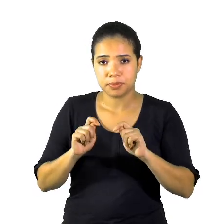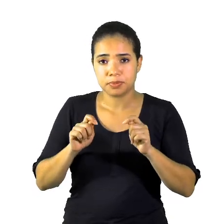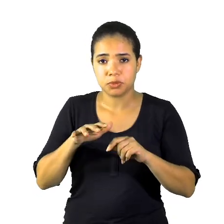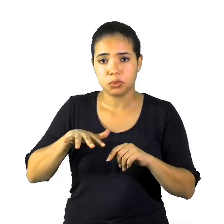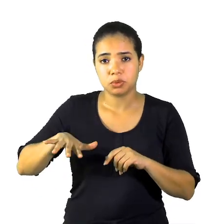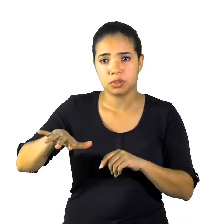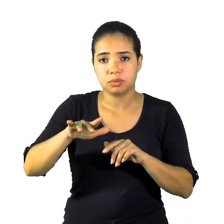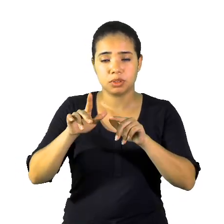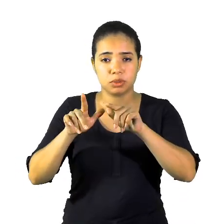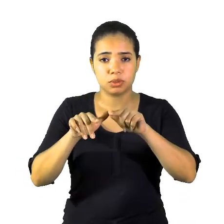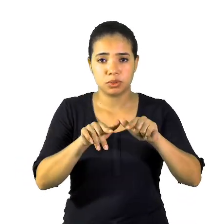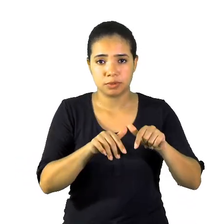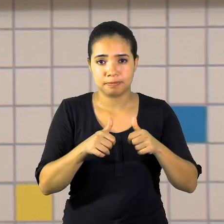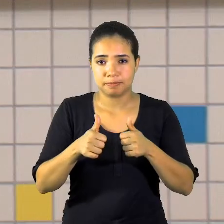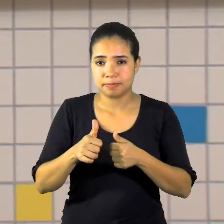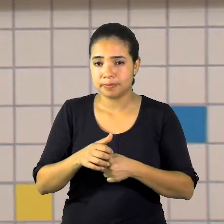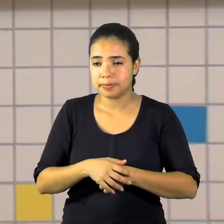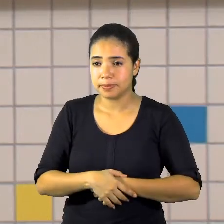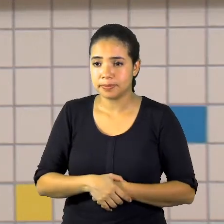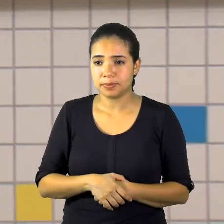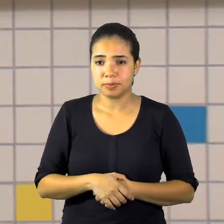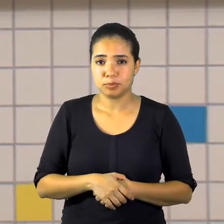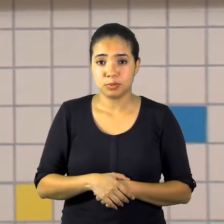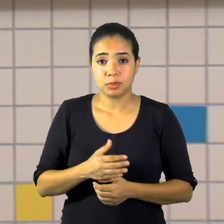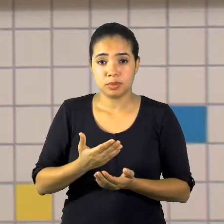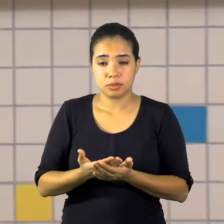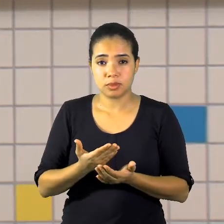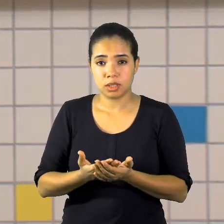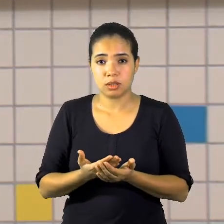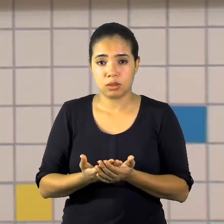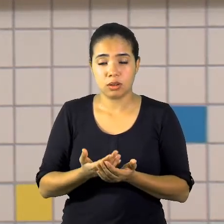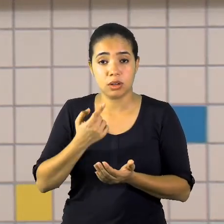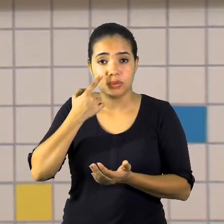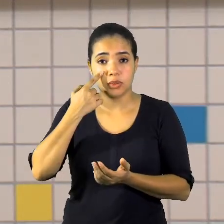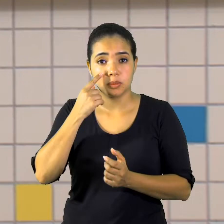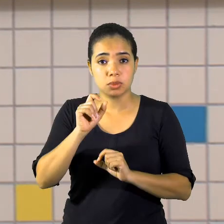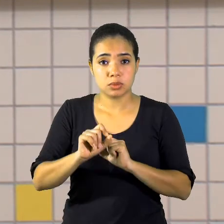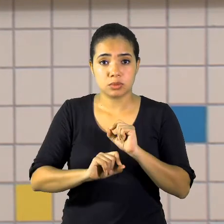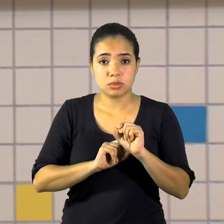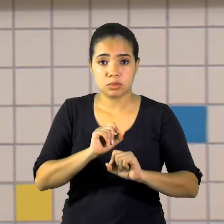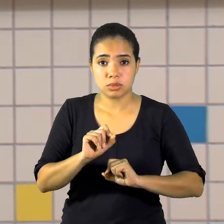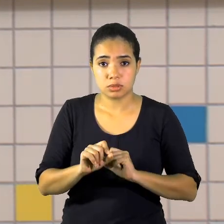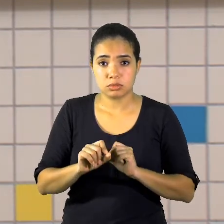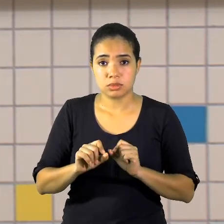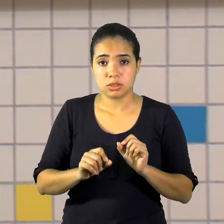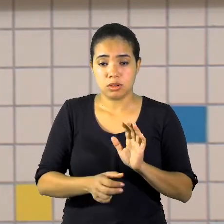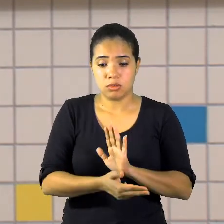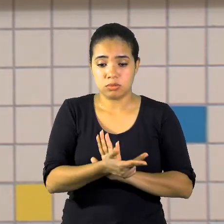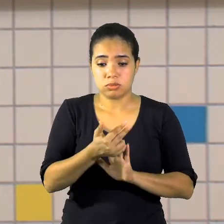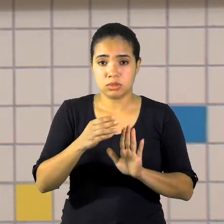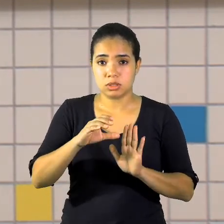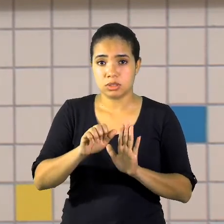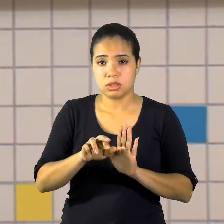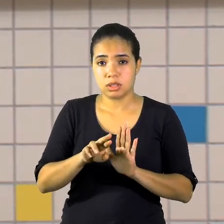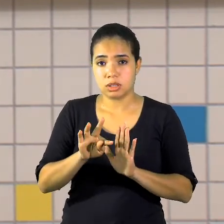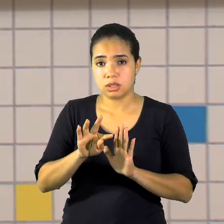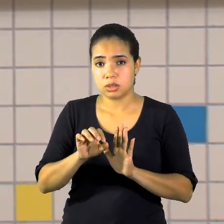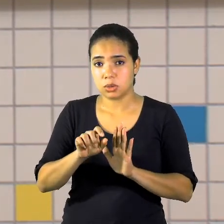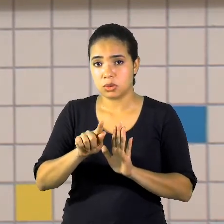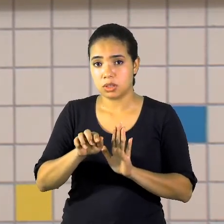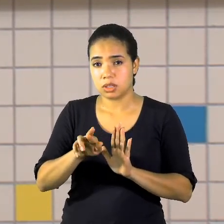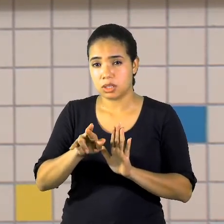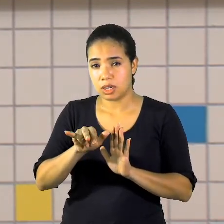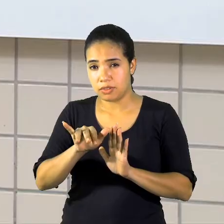espaço geográfico, certo? Nessa nossa aula nós vimos sobre a questão da cartografia, Foi uma aula